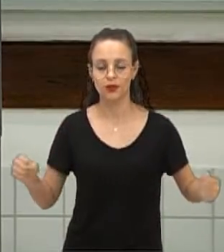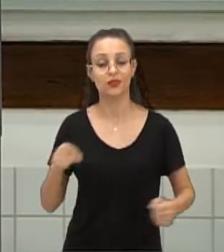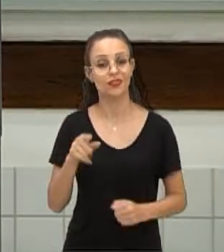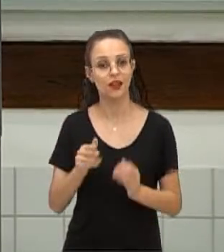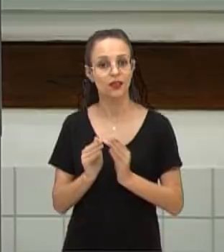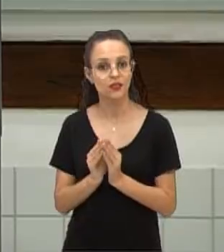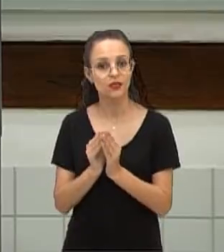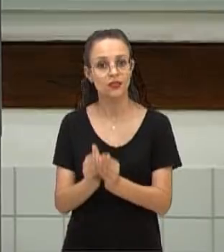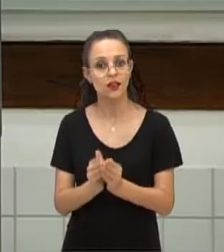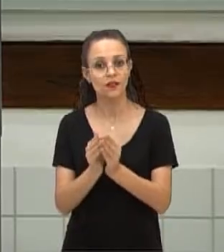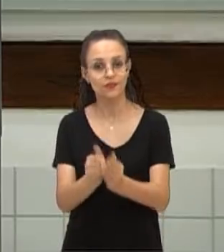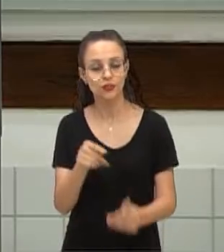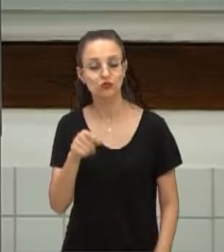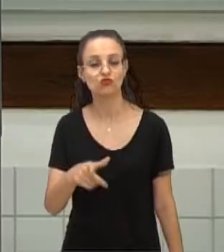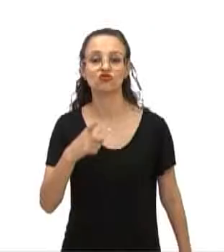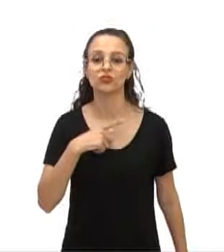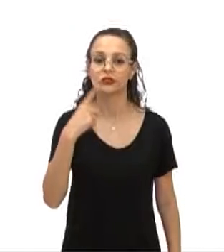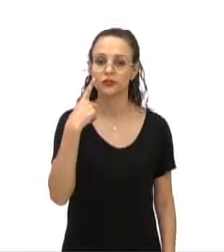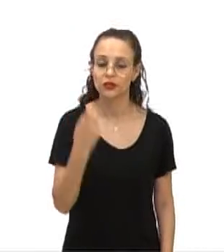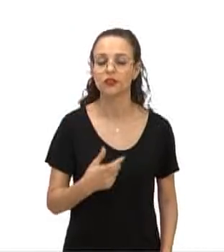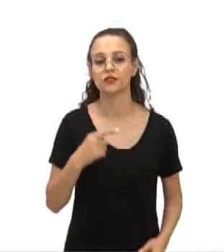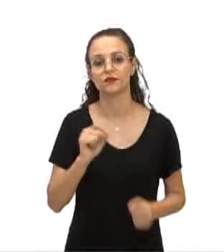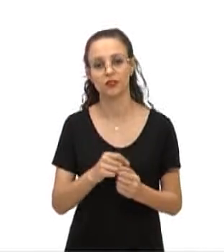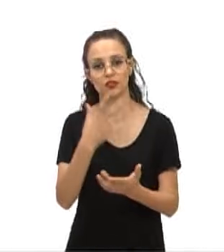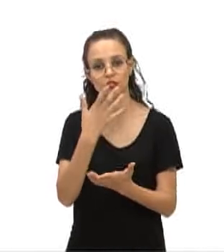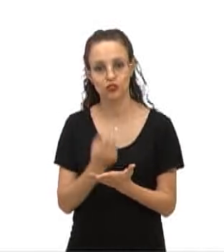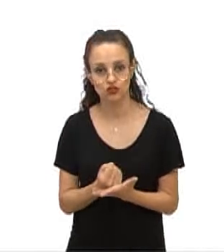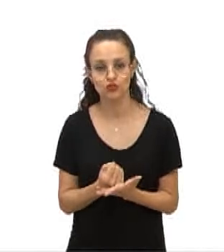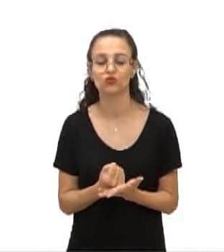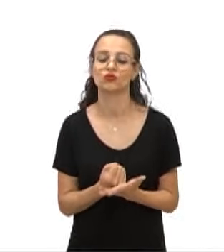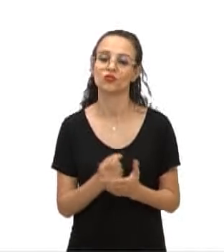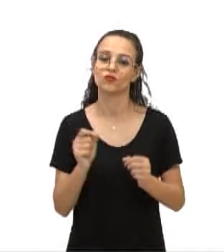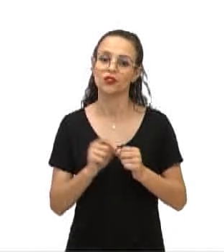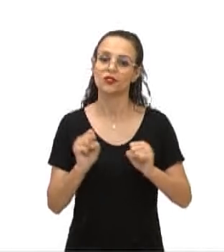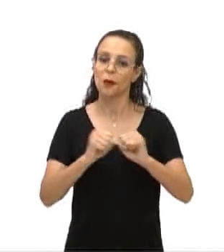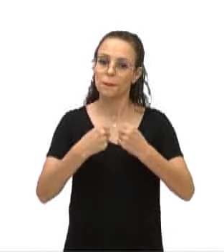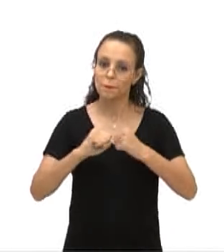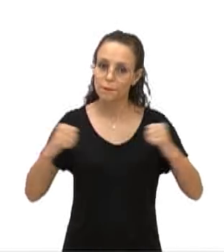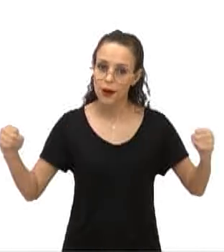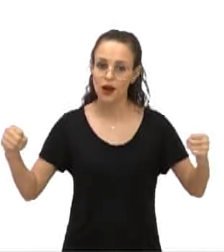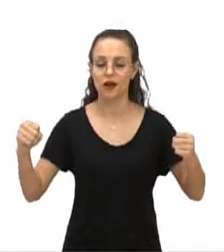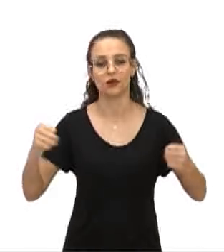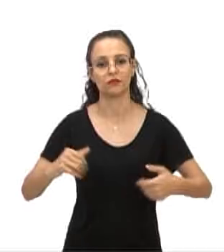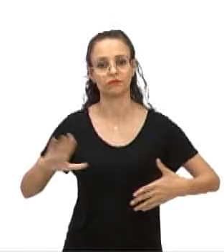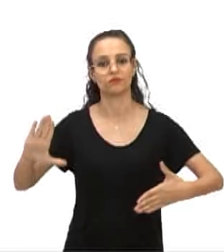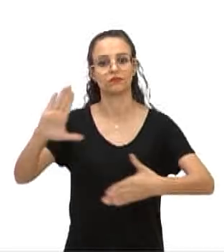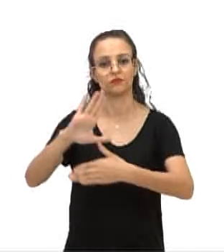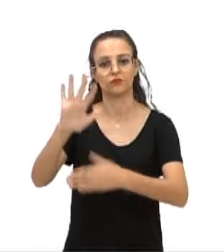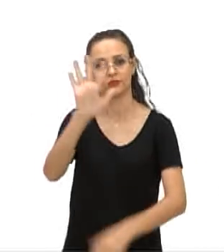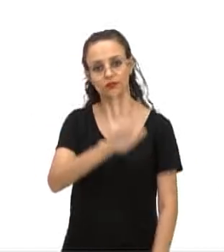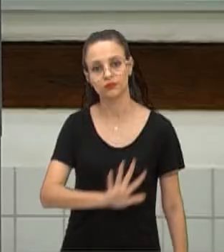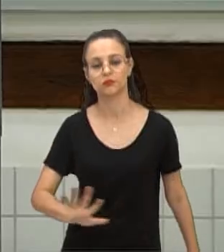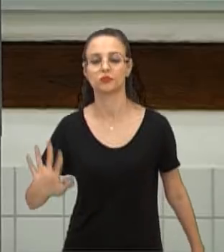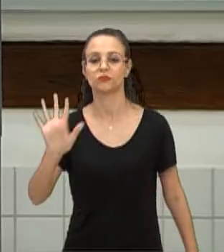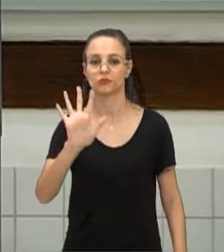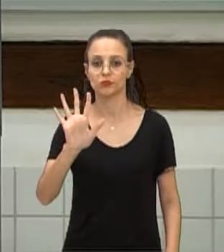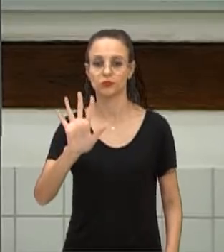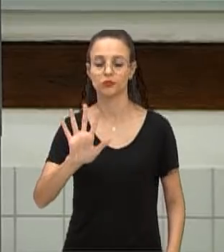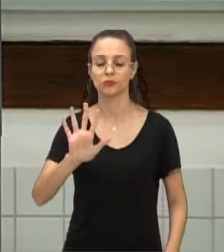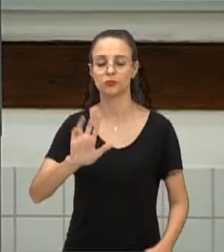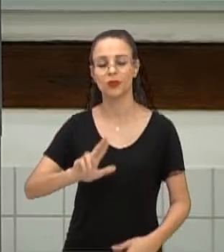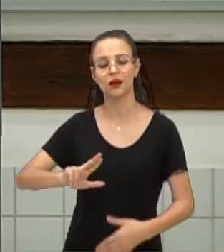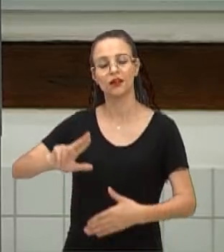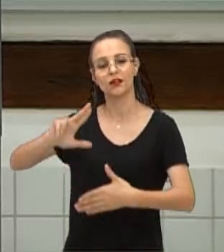tripulantes tinham o interesse de fazer um registro e fazer um mapa, né? Fazer um mapa da costa da América do